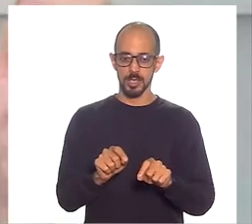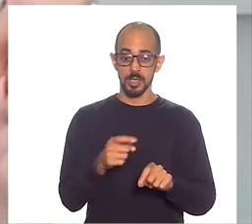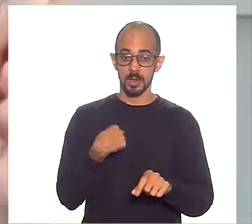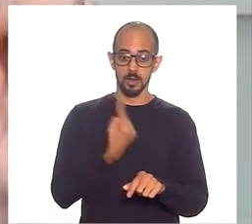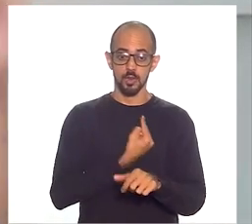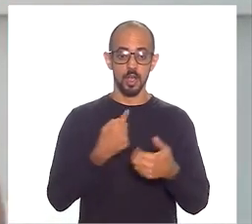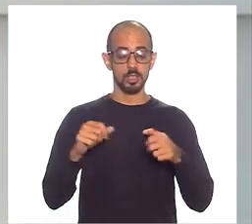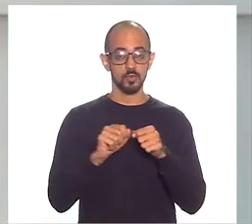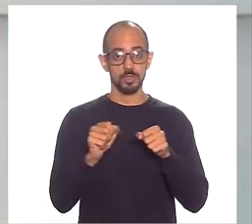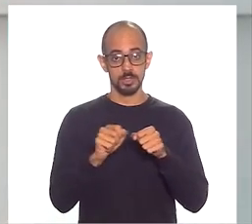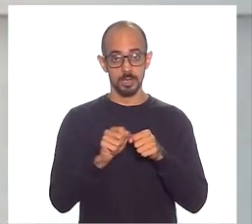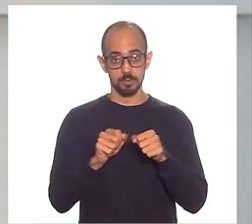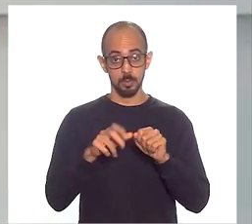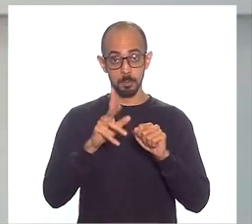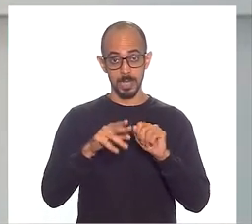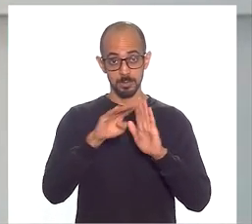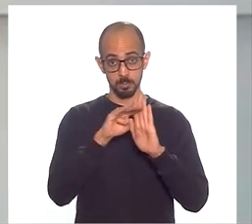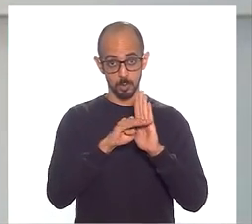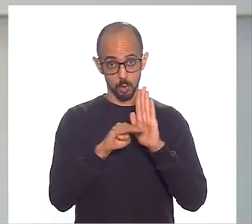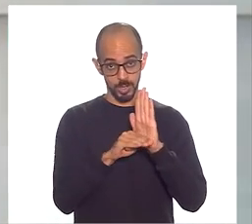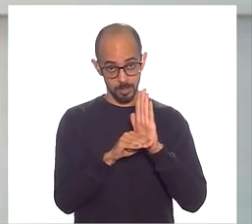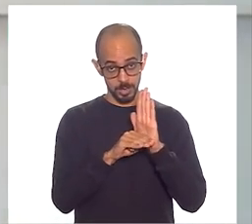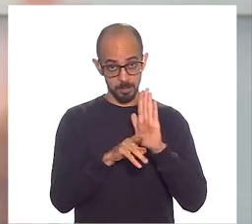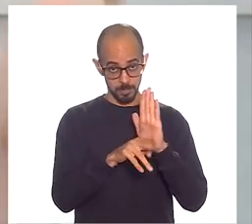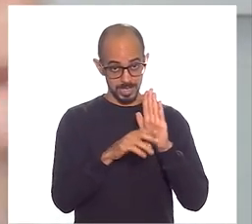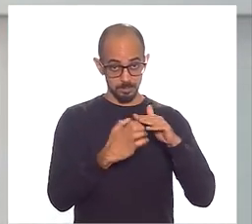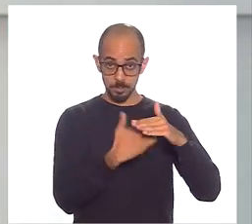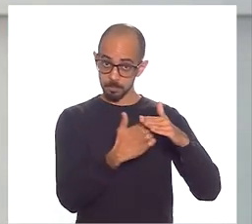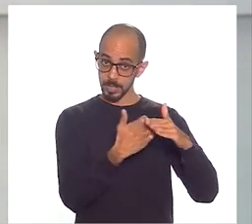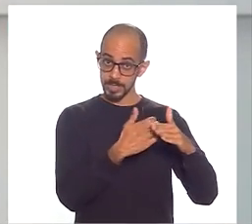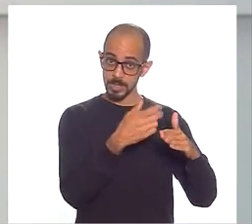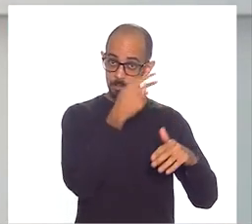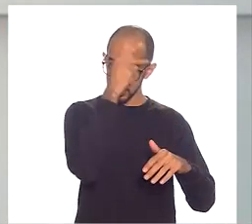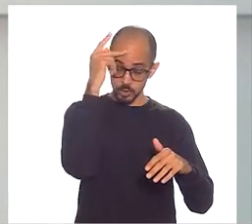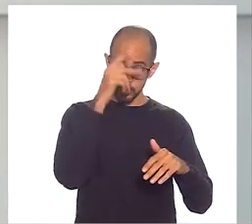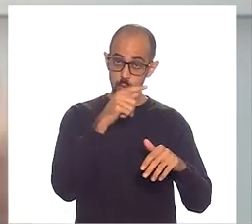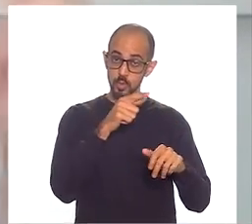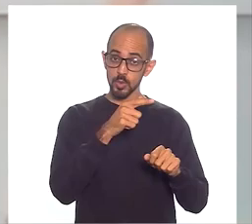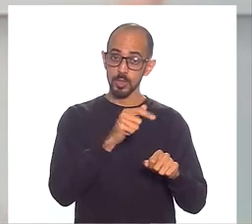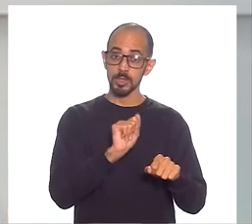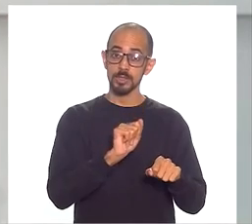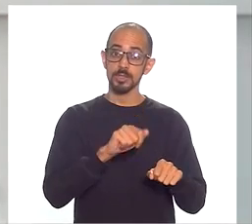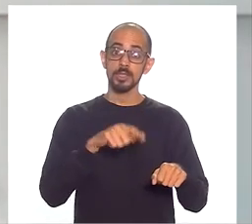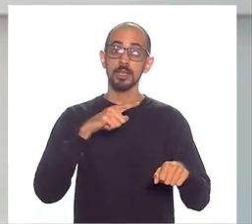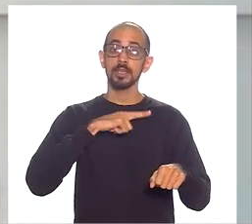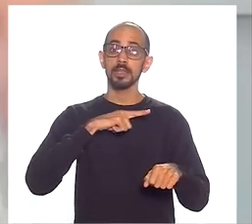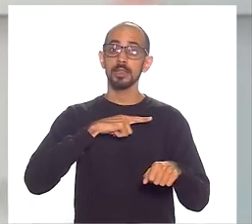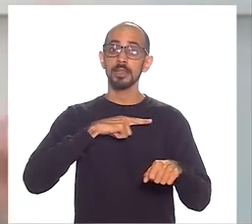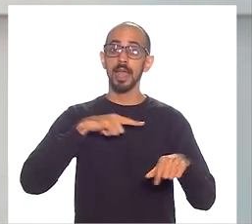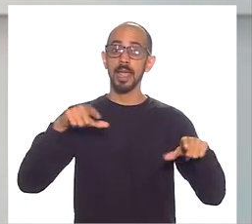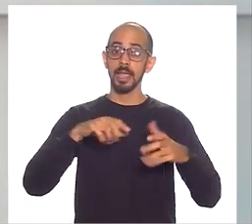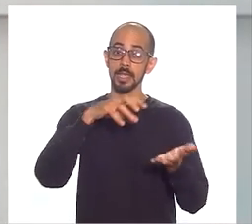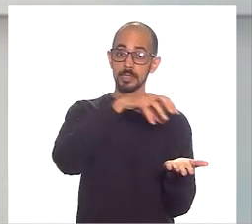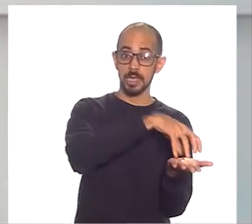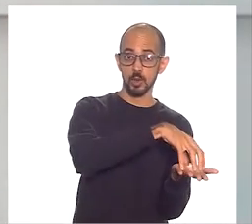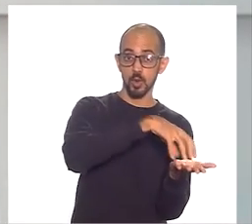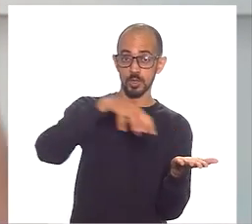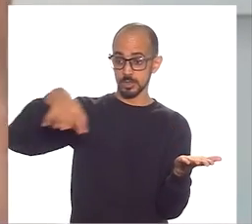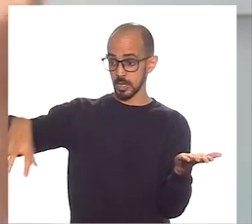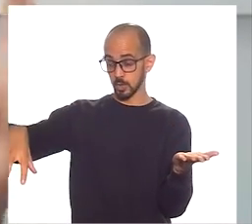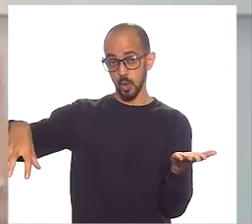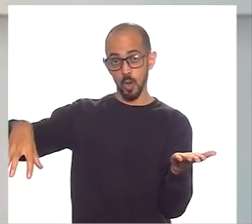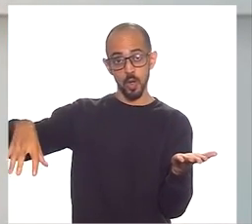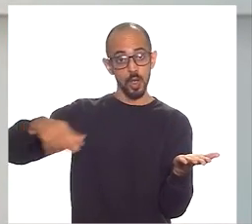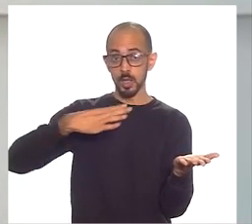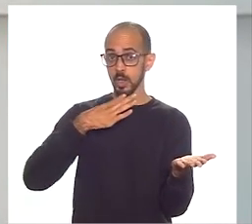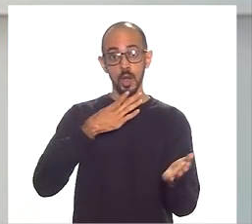A gente trouxe para dentro do mesmo programa colaboradores da mesma empresa que estão em estados, plantas, escritórios diferentes e